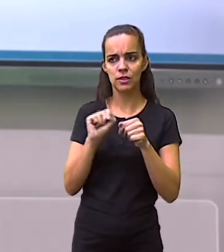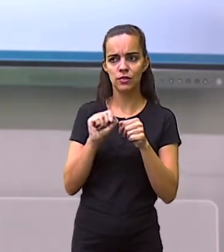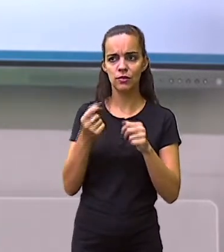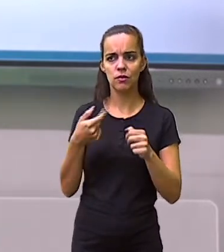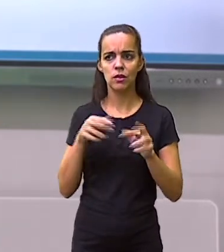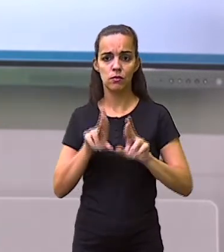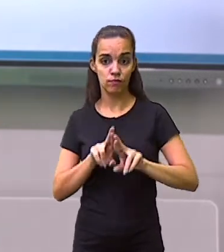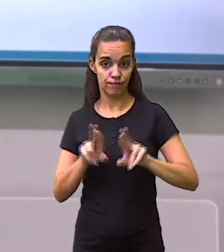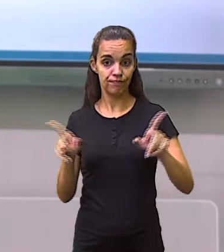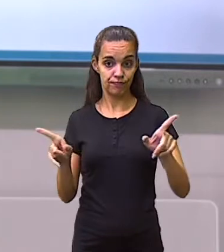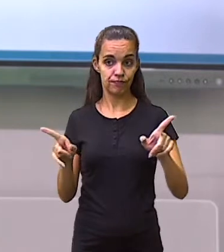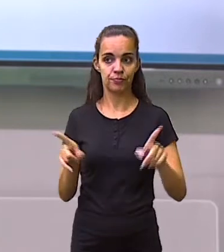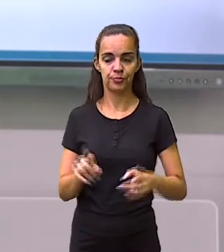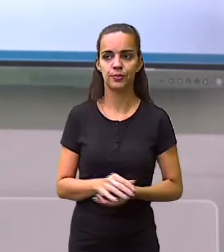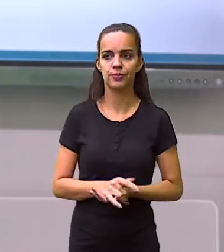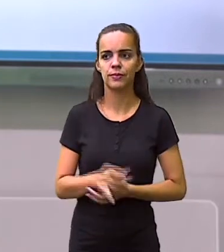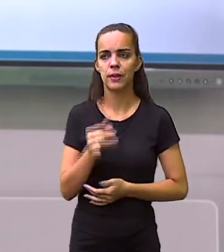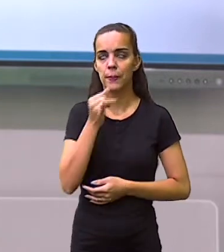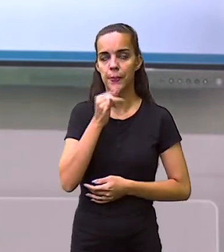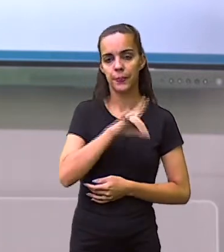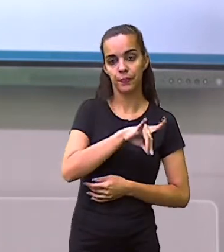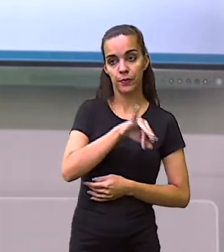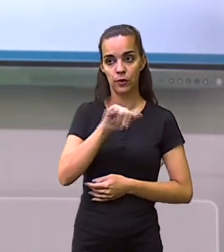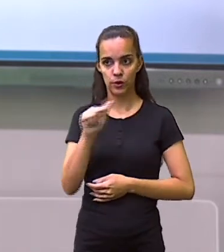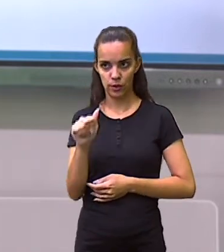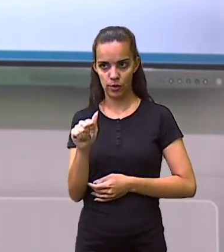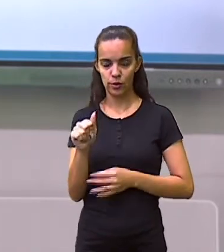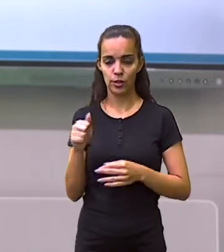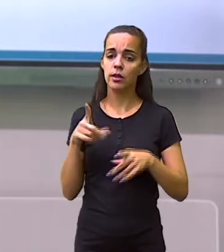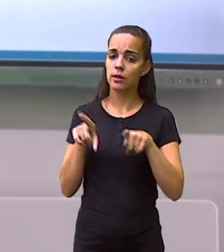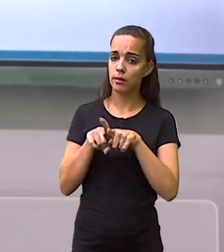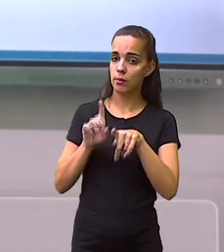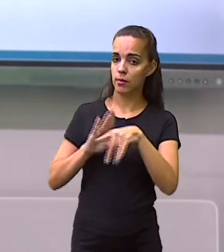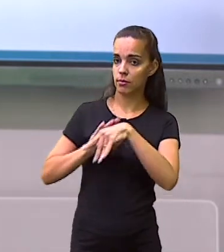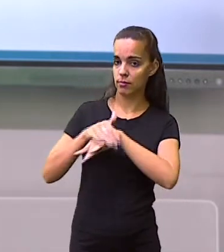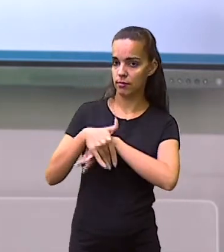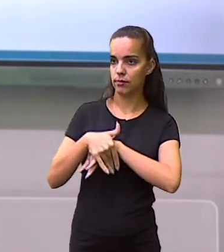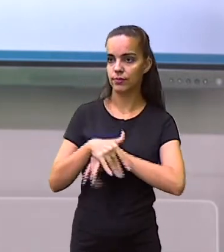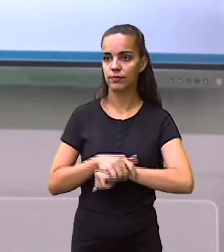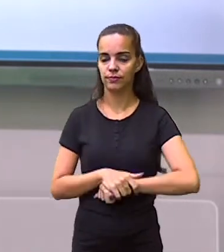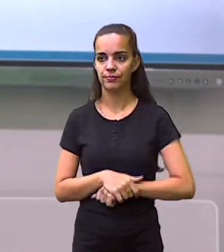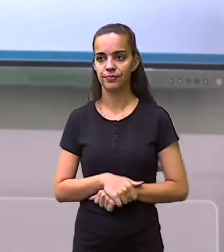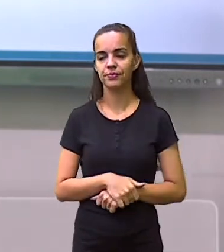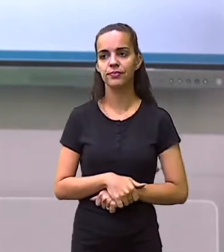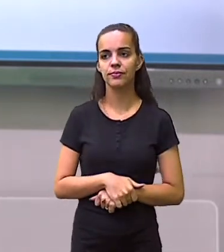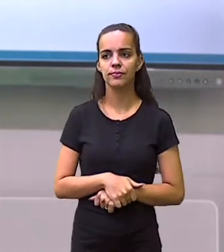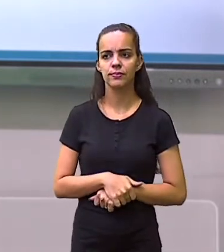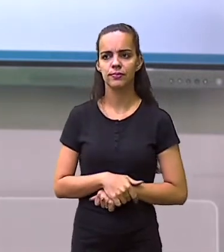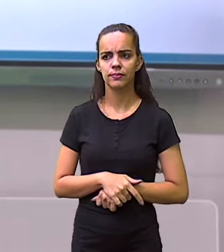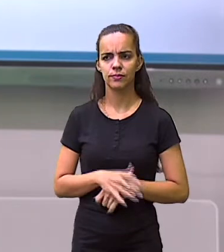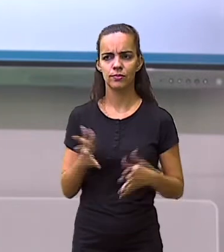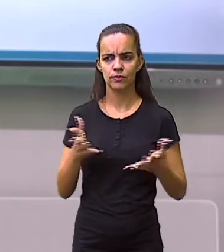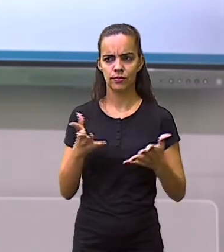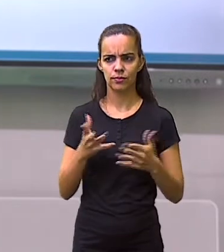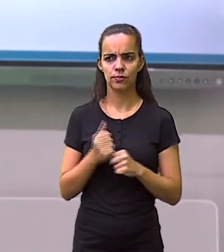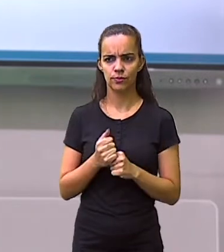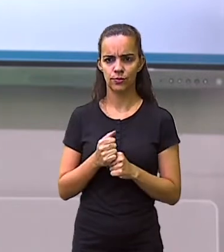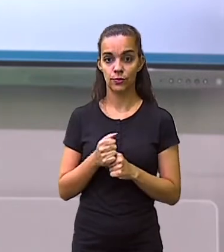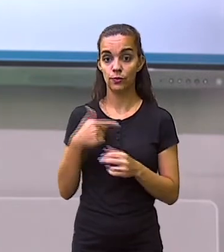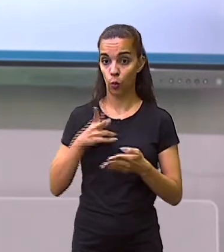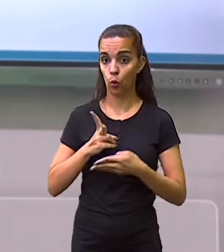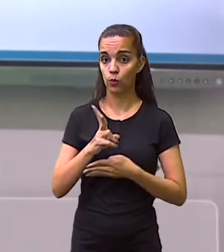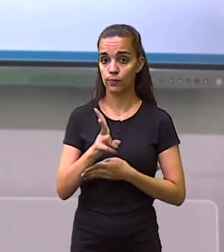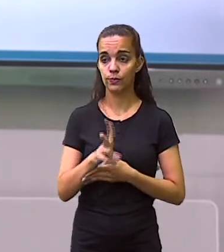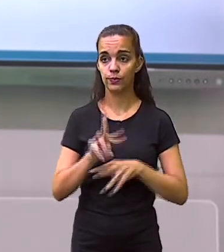maneira diferente no dia e na noite. Agora, vamos seguir com este